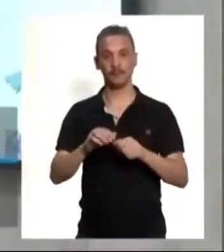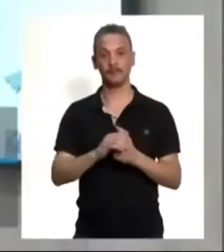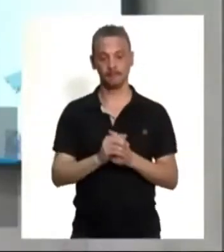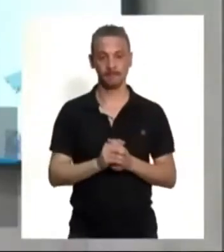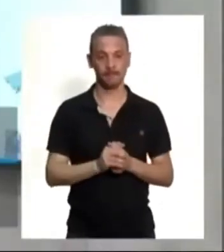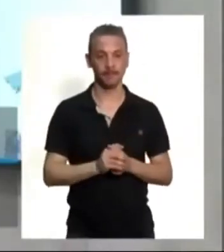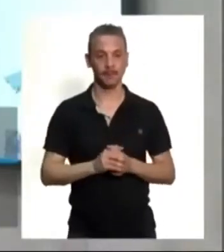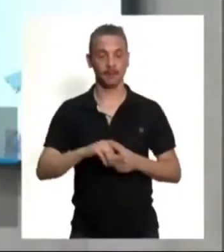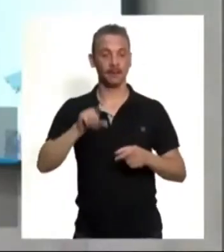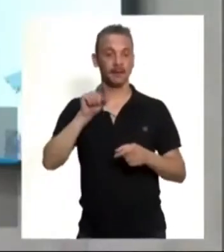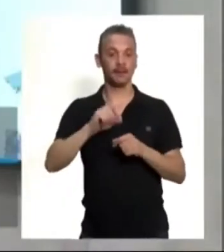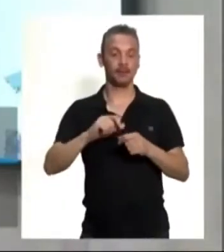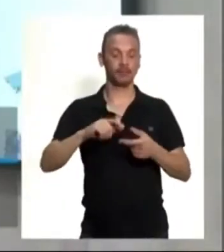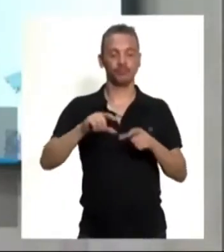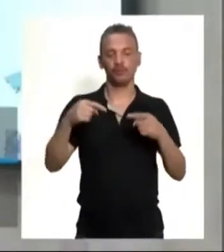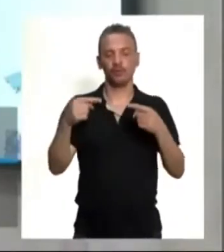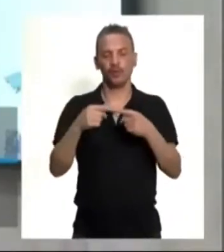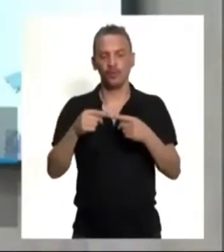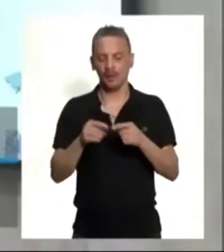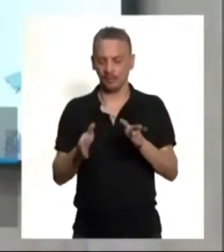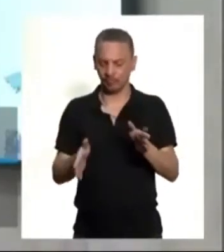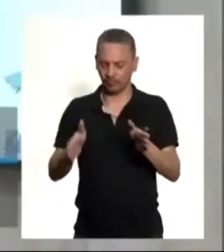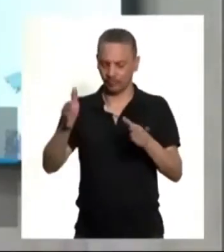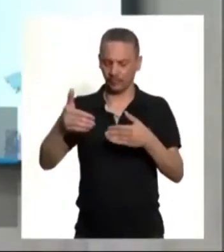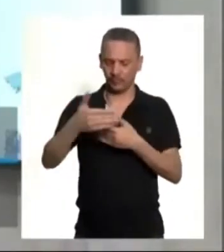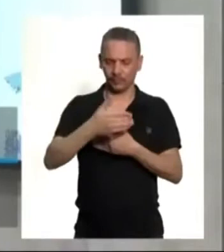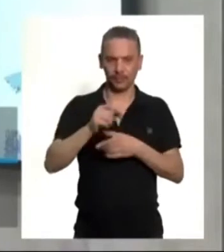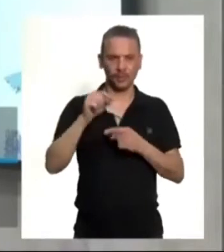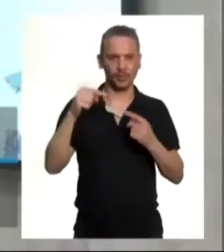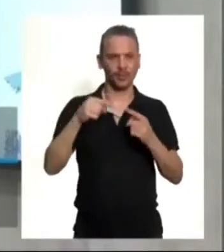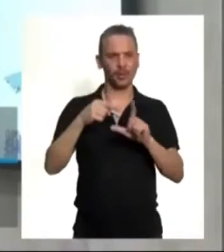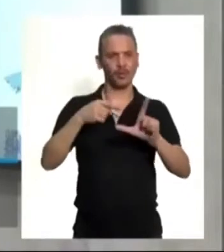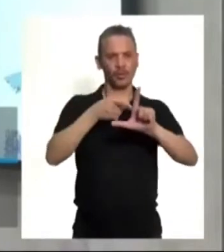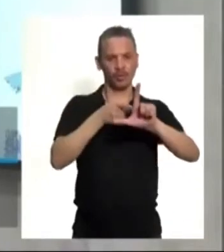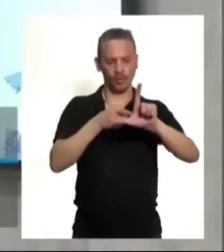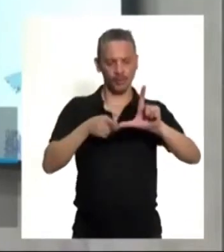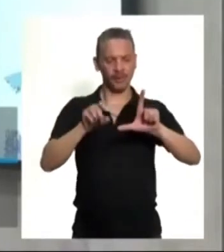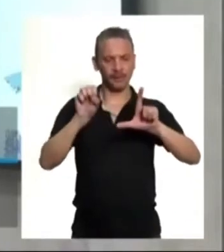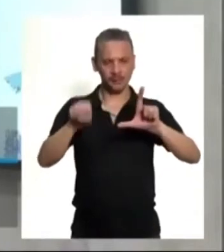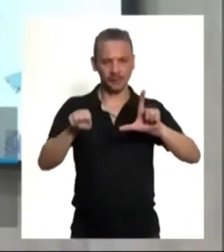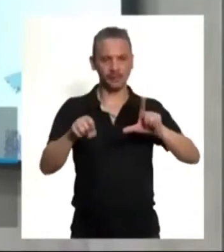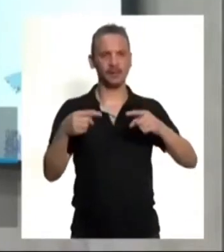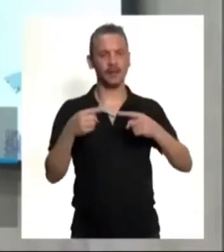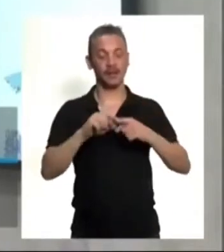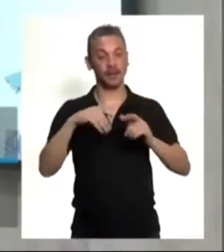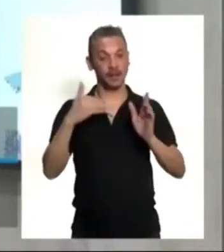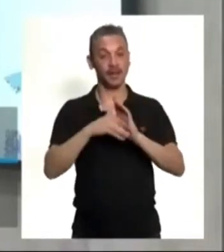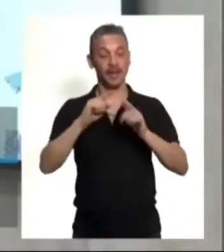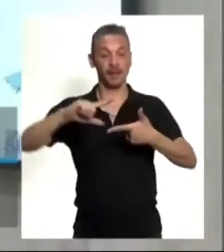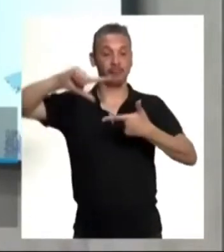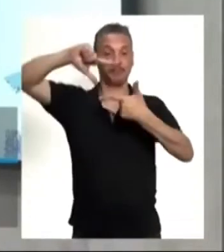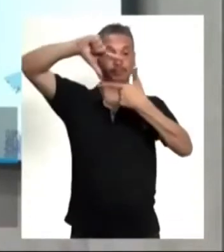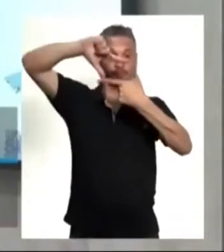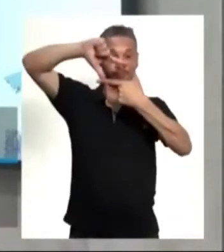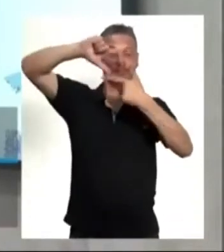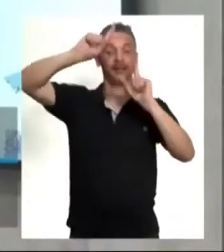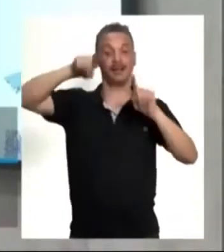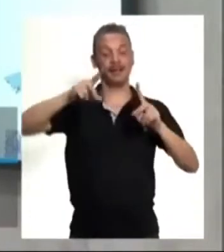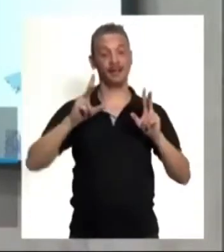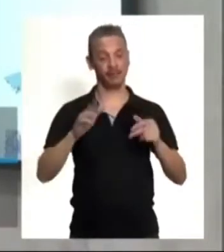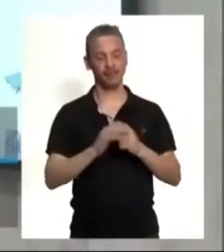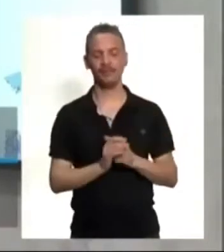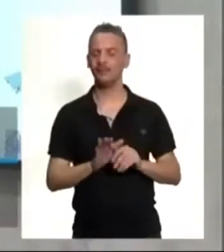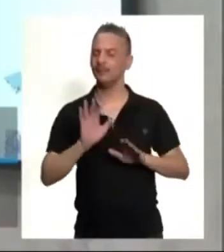dentro retos? Todo quadrado tem os ângulos de dentro valendo 90 graus? Tem. Então todo quadrado é um retângulo. Então não se